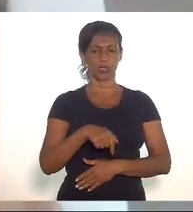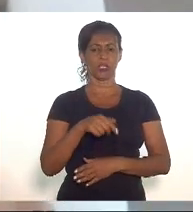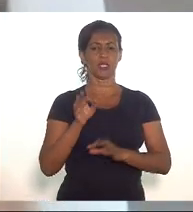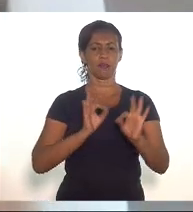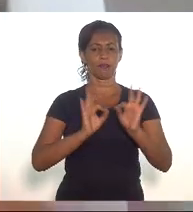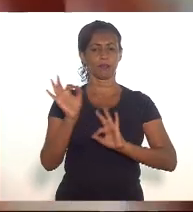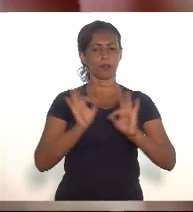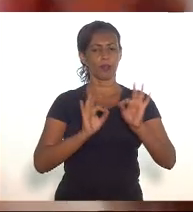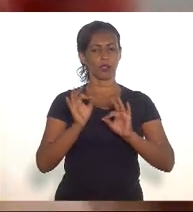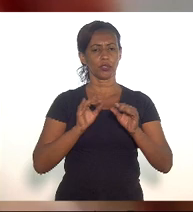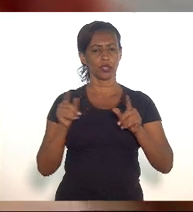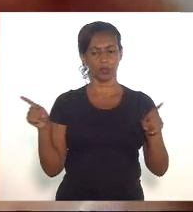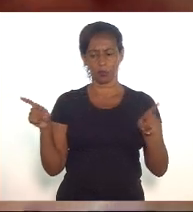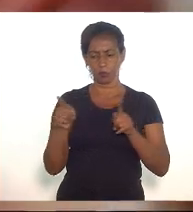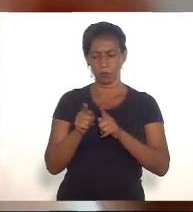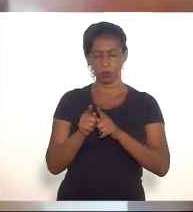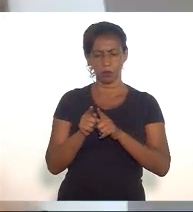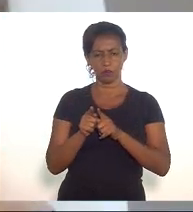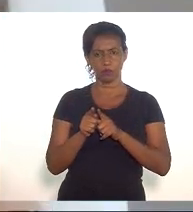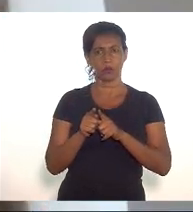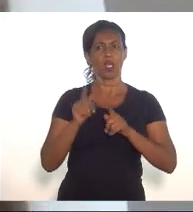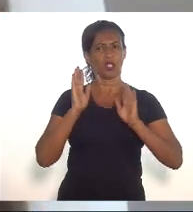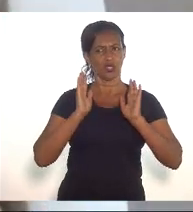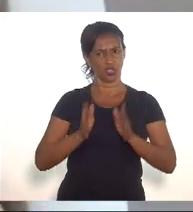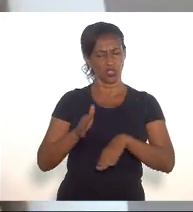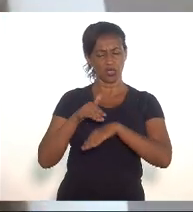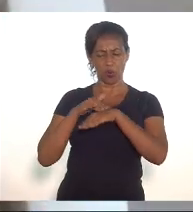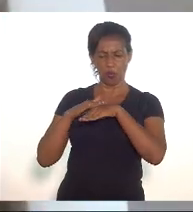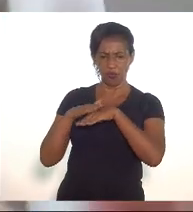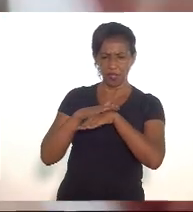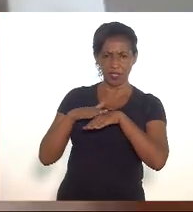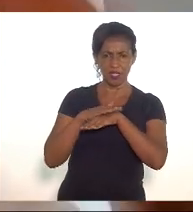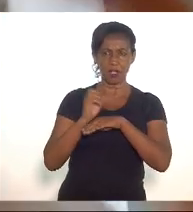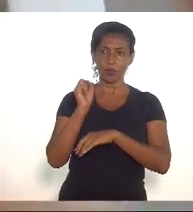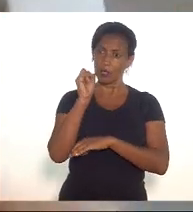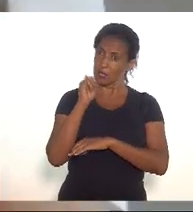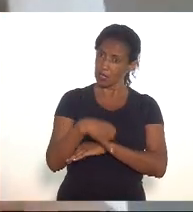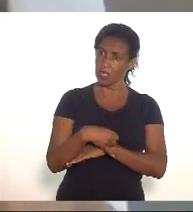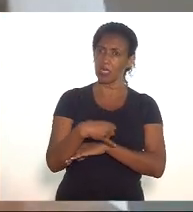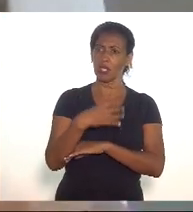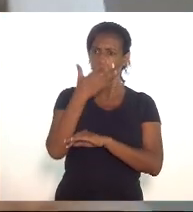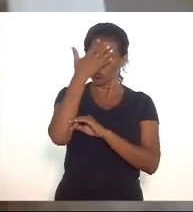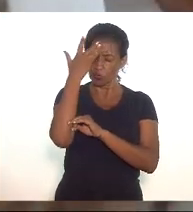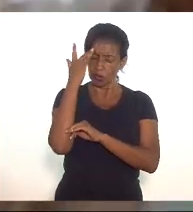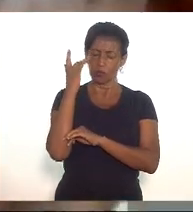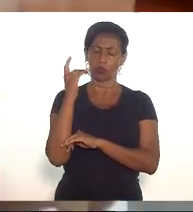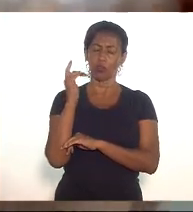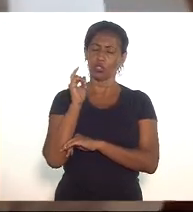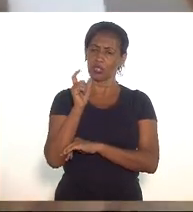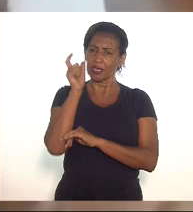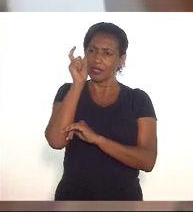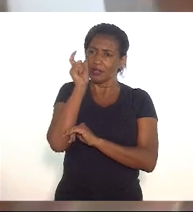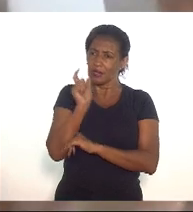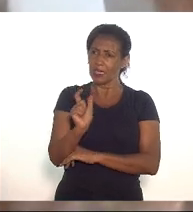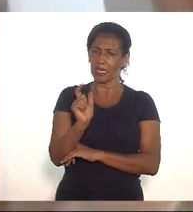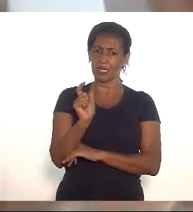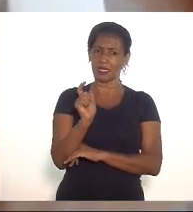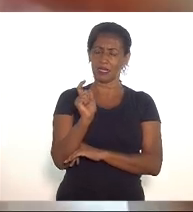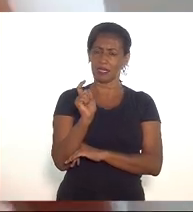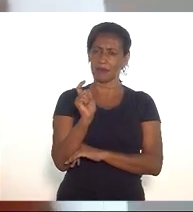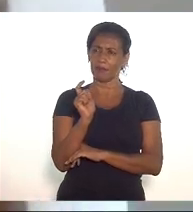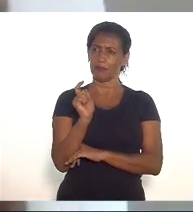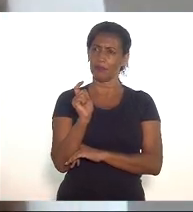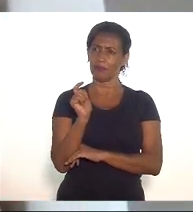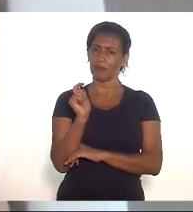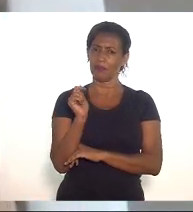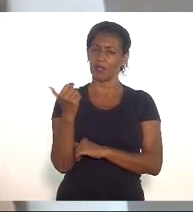prazo, a gente tem conversado, sim, com os setores interessados desses eixos,